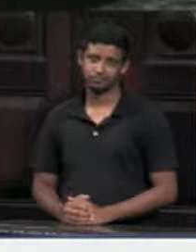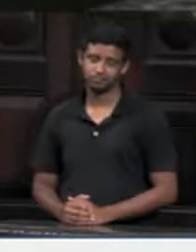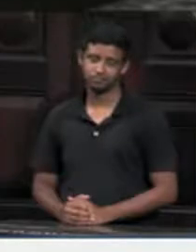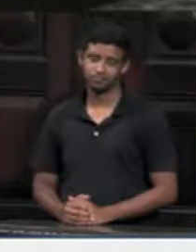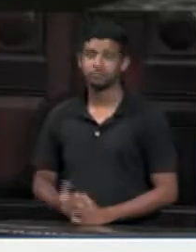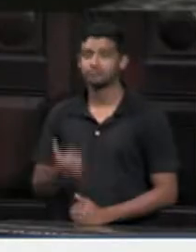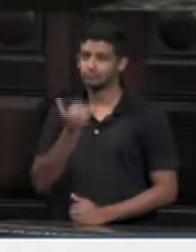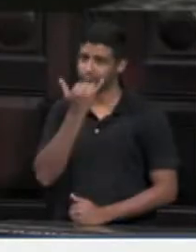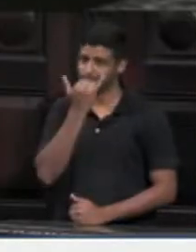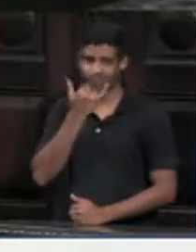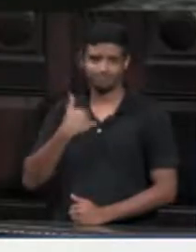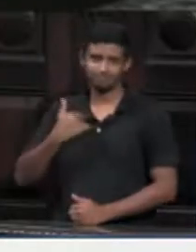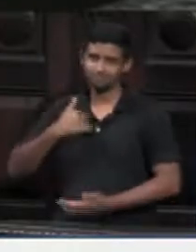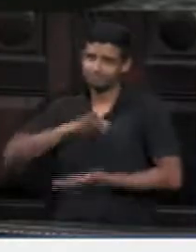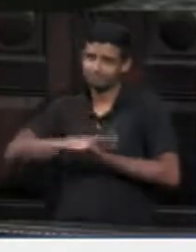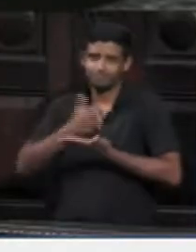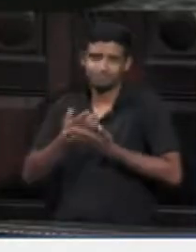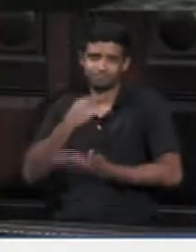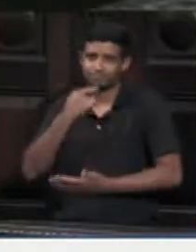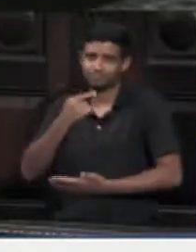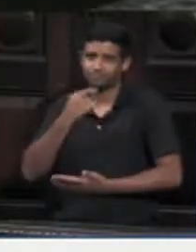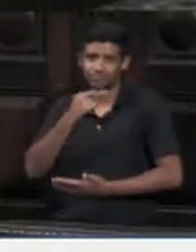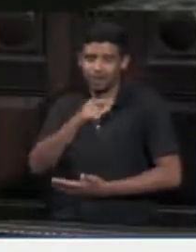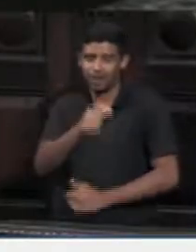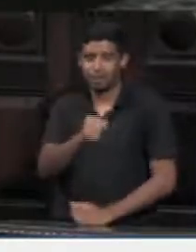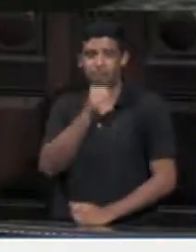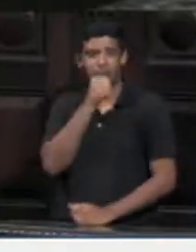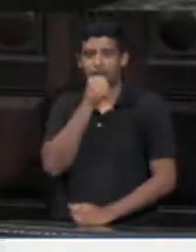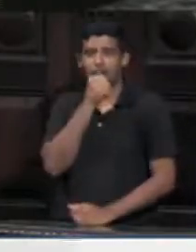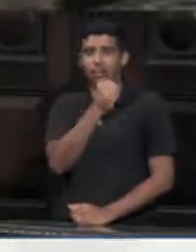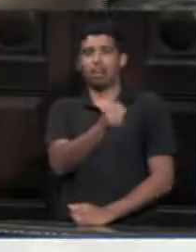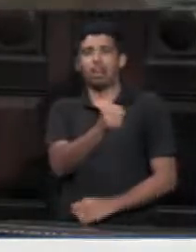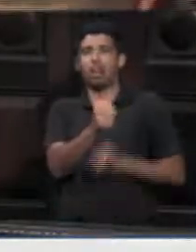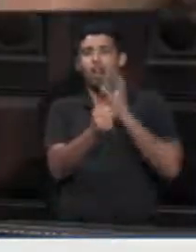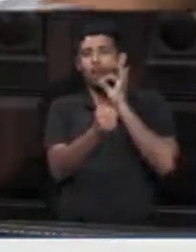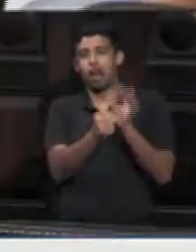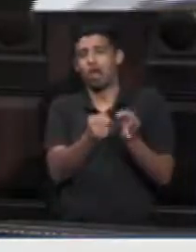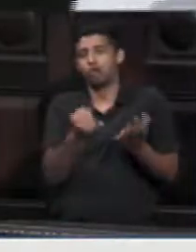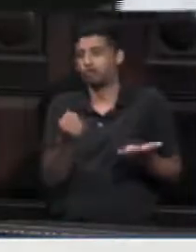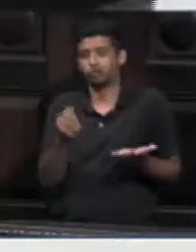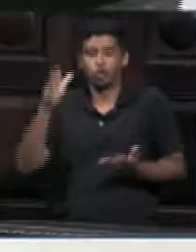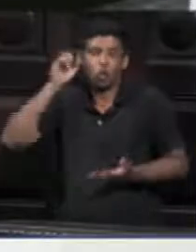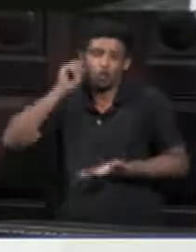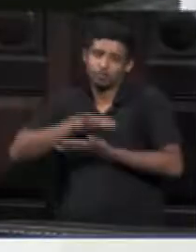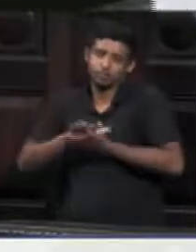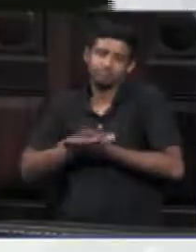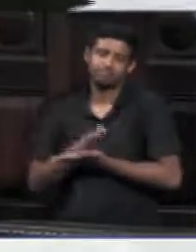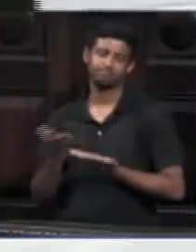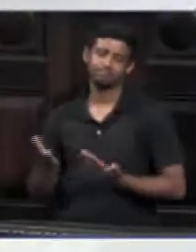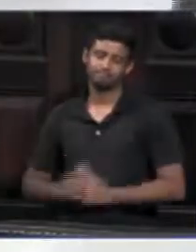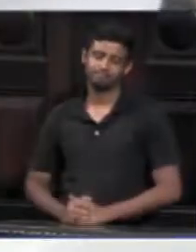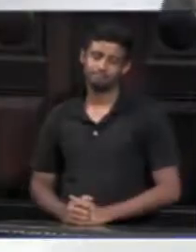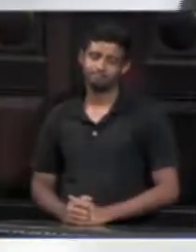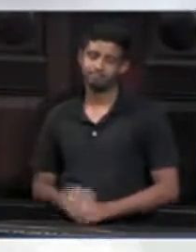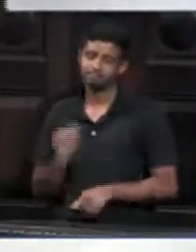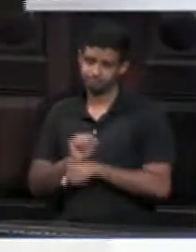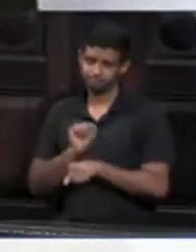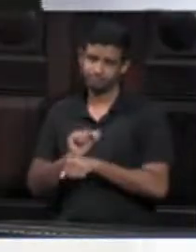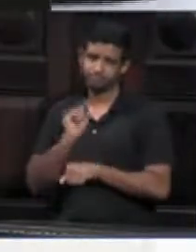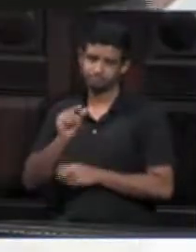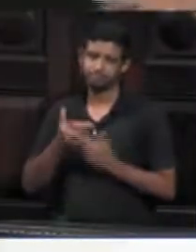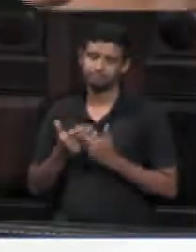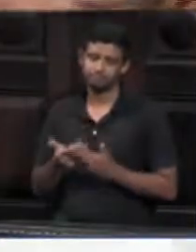por exemplo, esse estado do Rio de Janeiro totalmente fragilizado, sem condições de fazer uma discussão